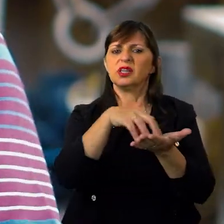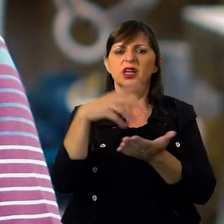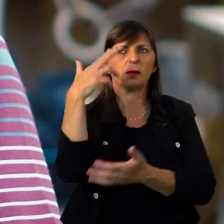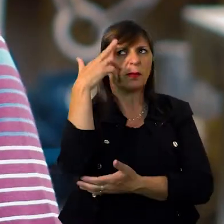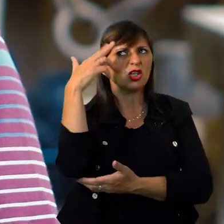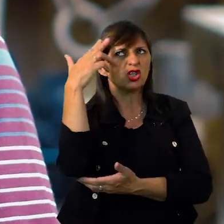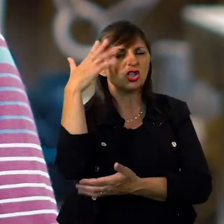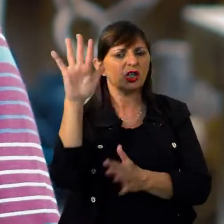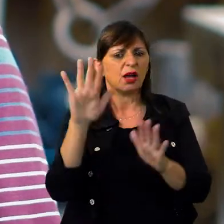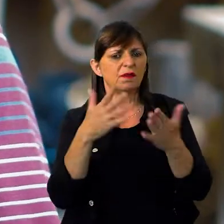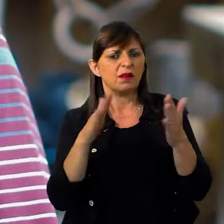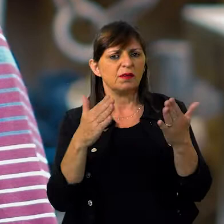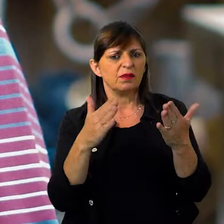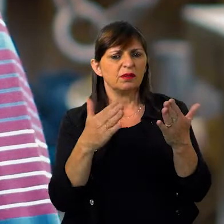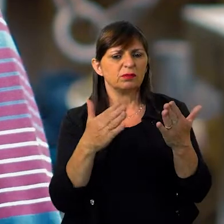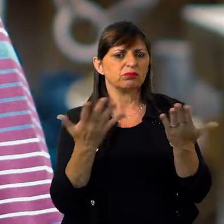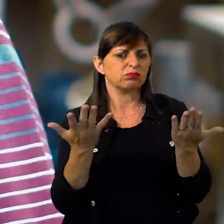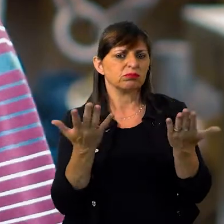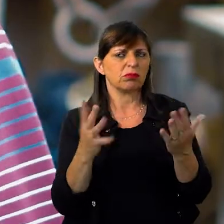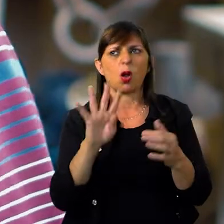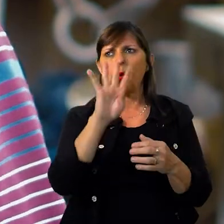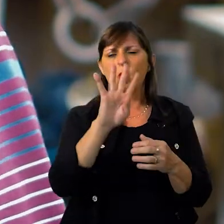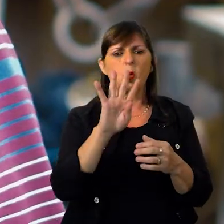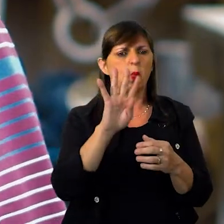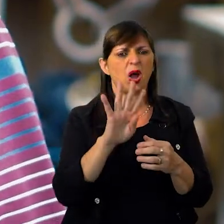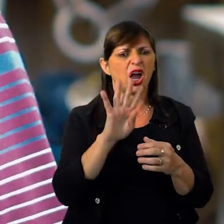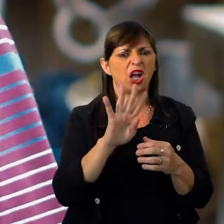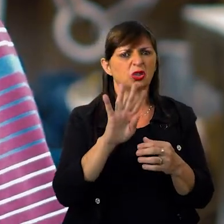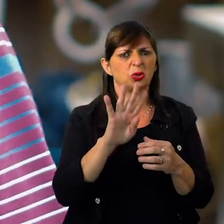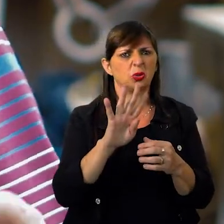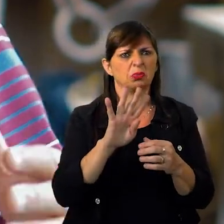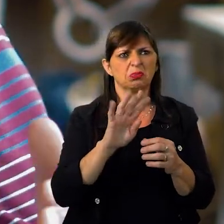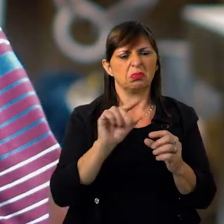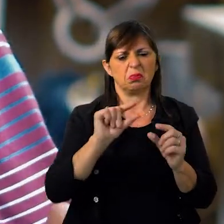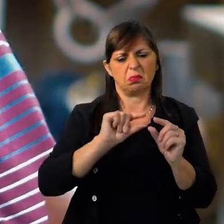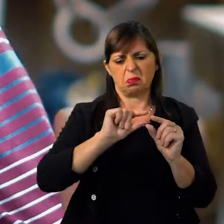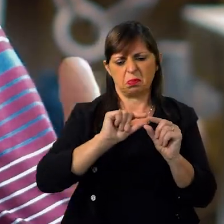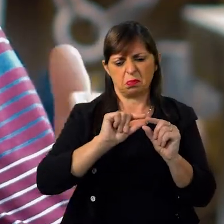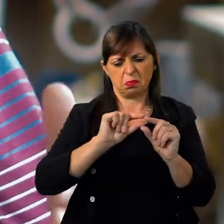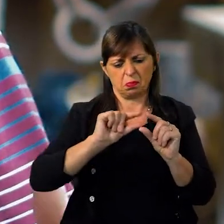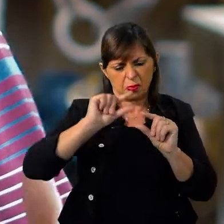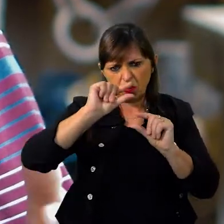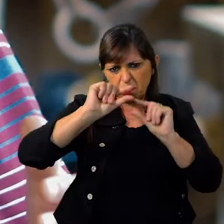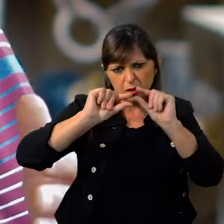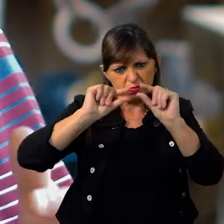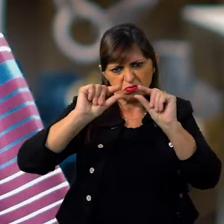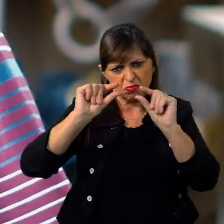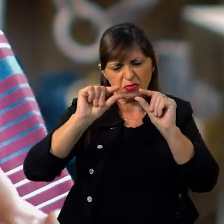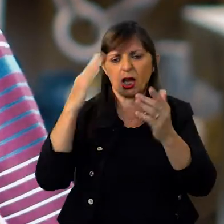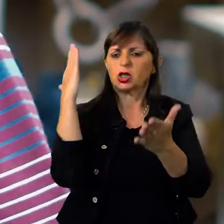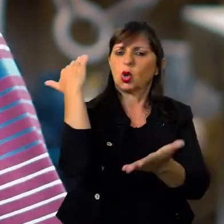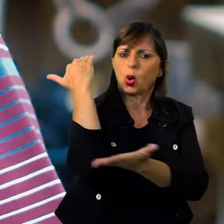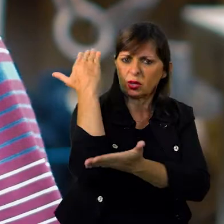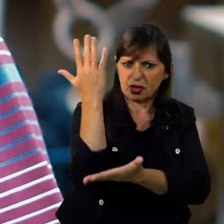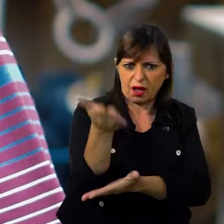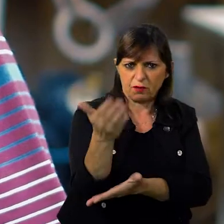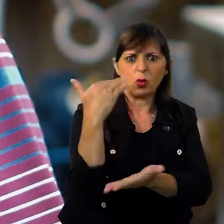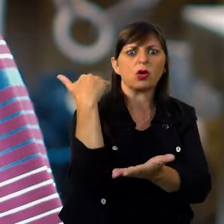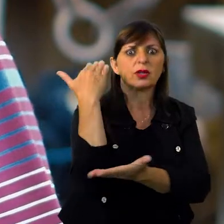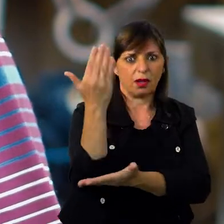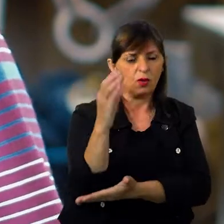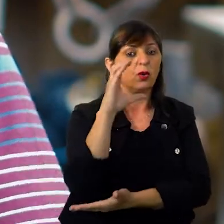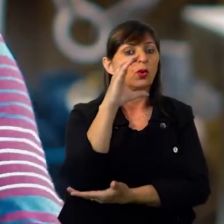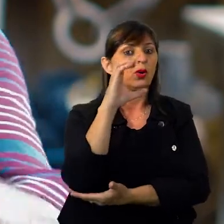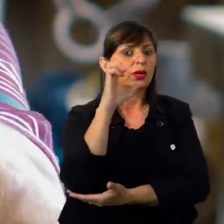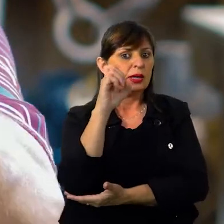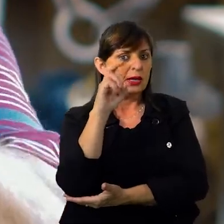700 kg cúbico então assim como no mínimo os balseiros imaginaram levar Cubas 4 cúbicos por